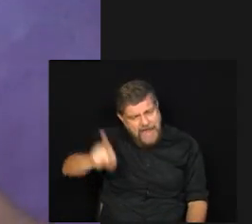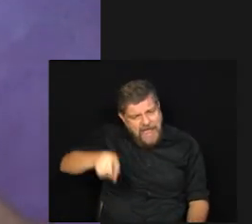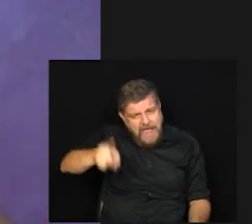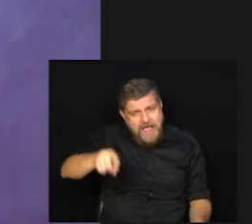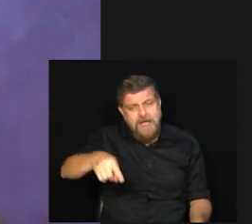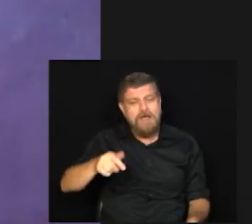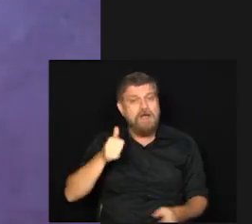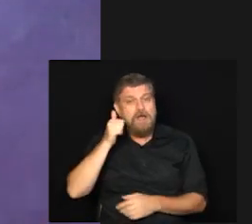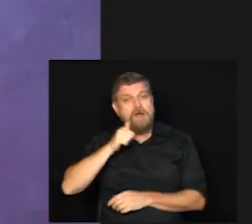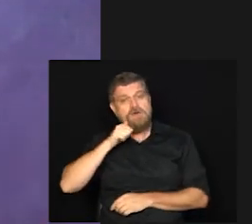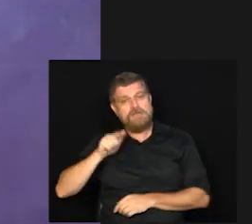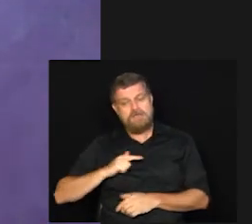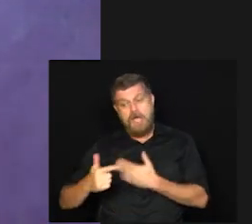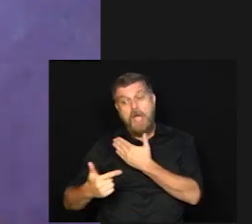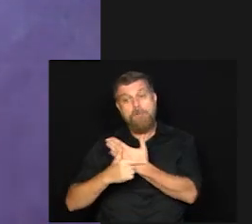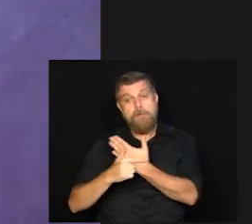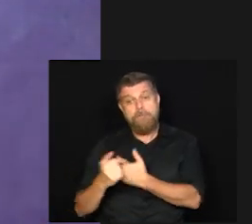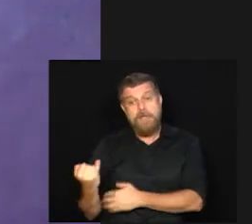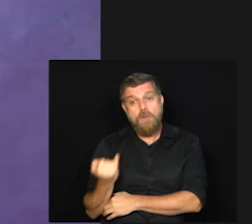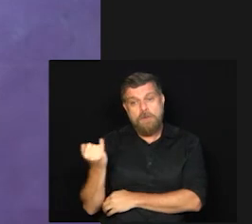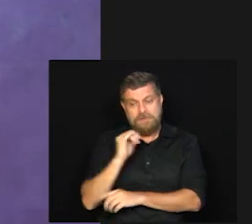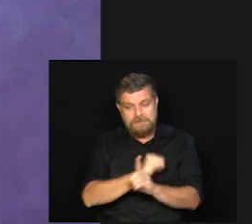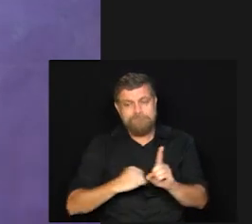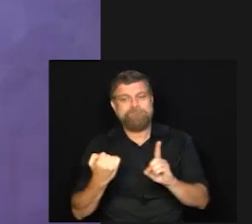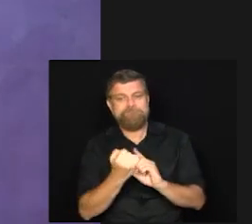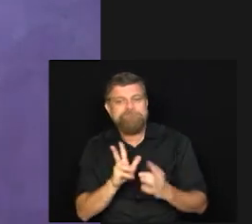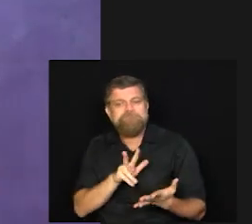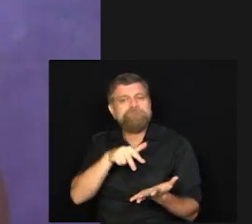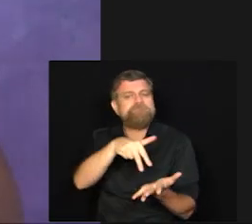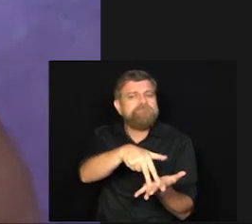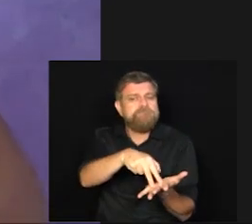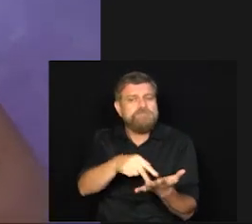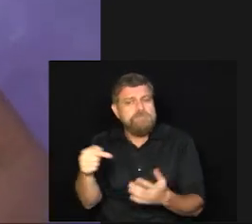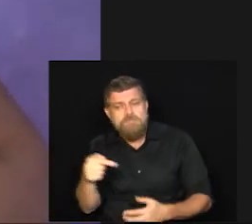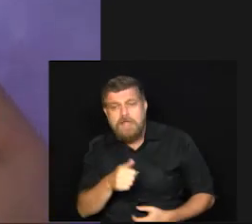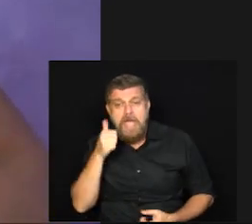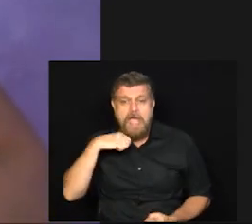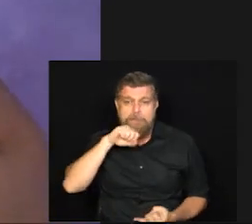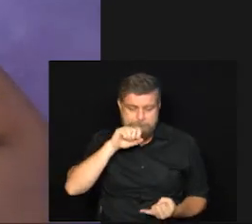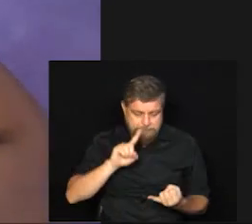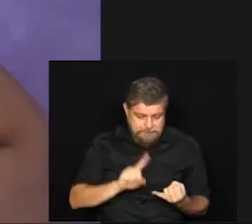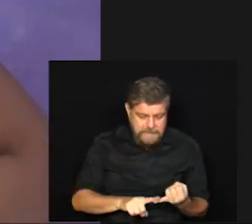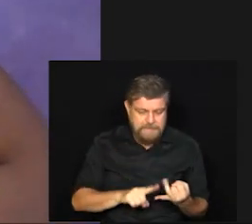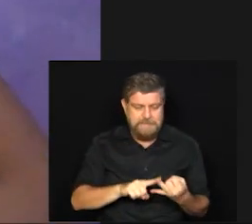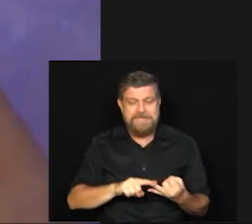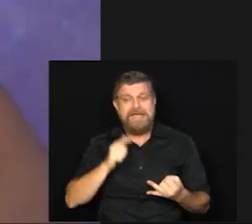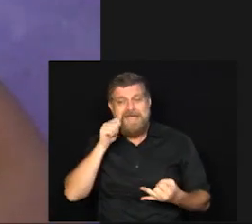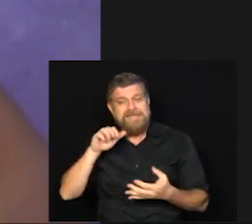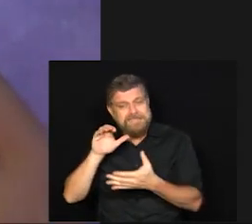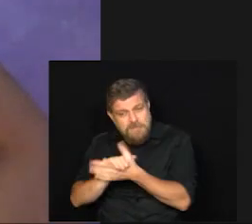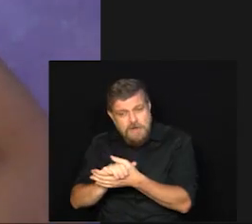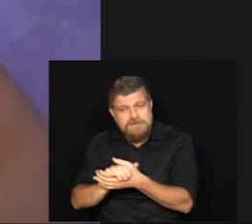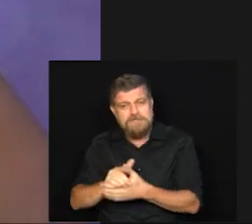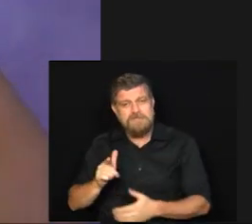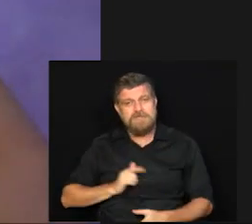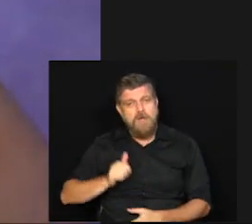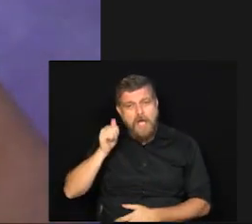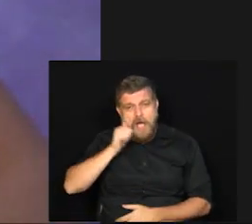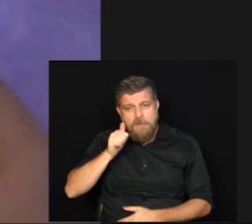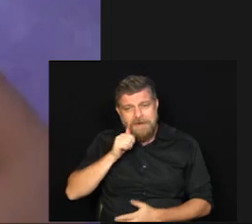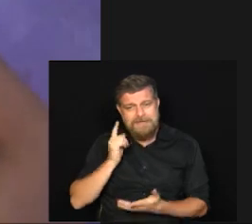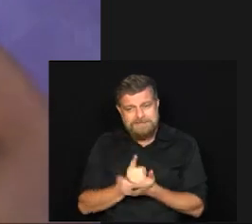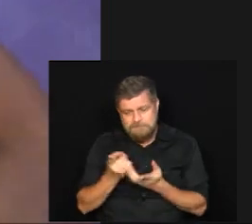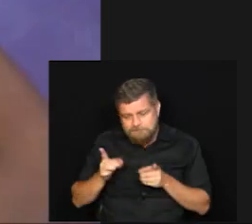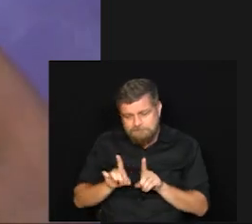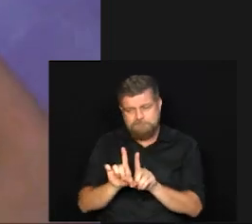a mulher, ela tem um papel muito importante na sociedade, né? Porque é mãe, é esposa, então ela está sempre ao